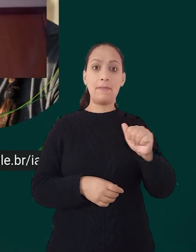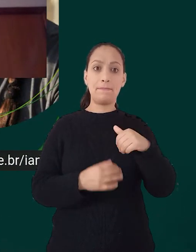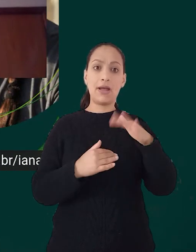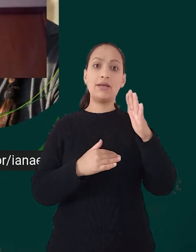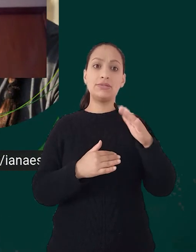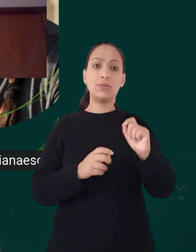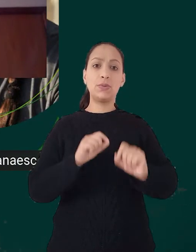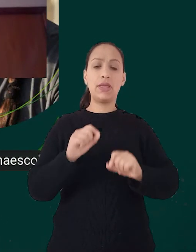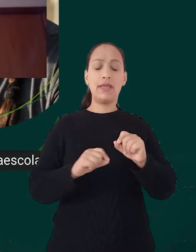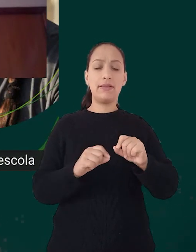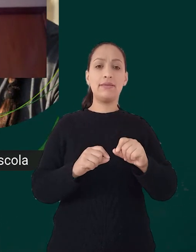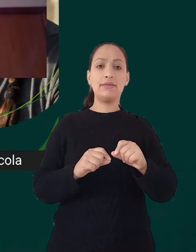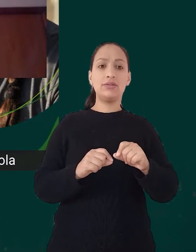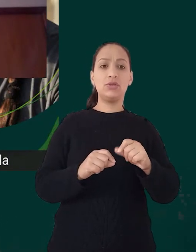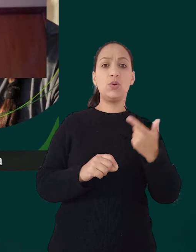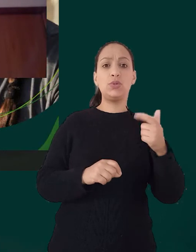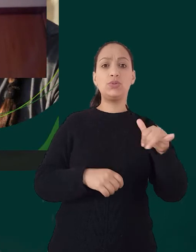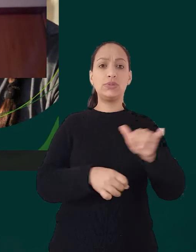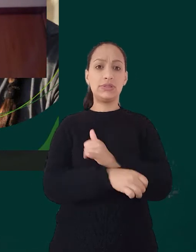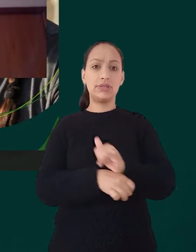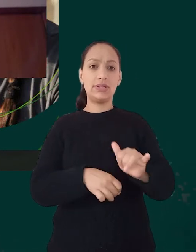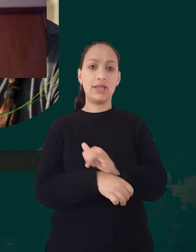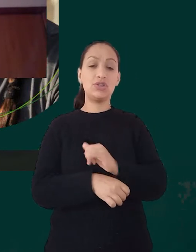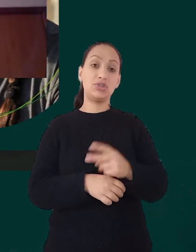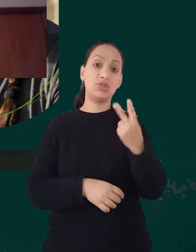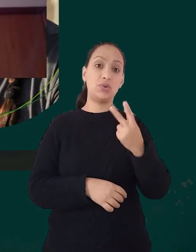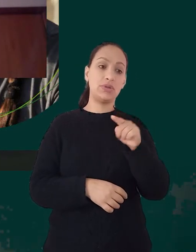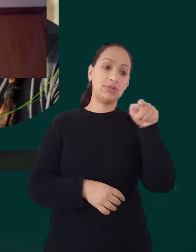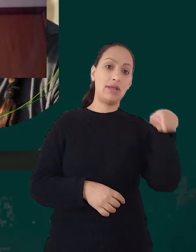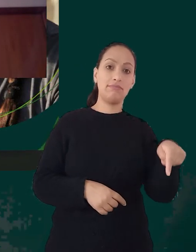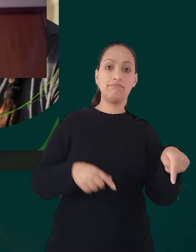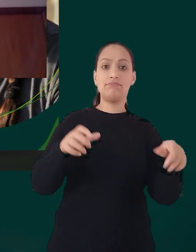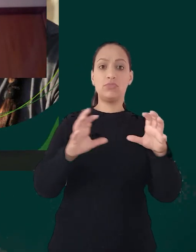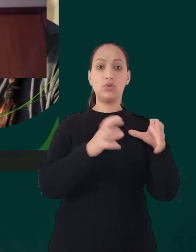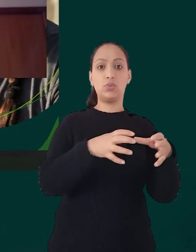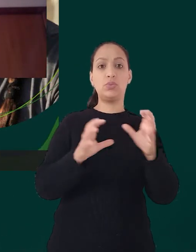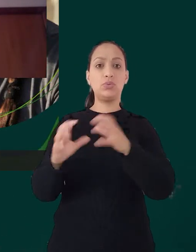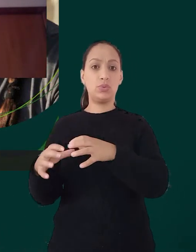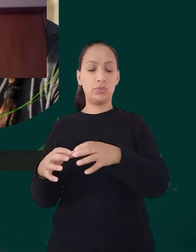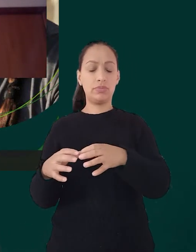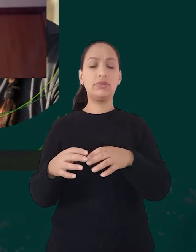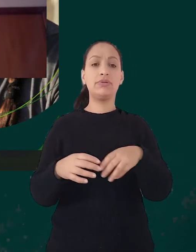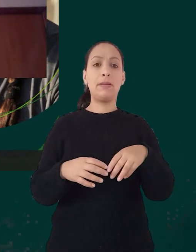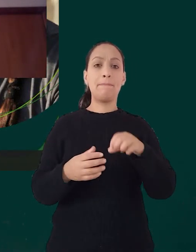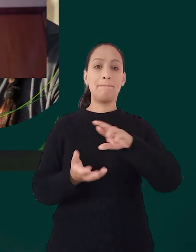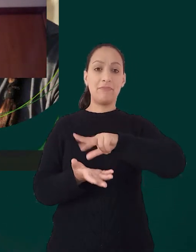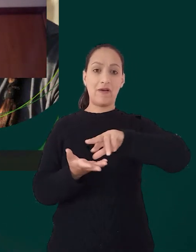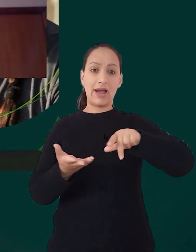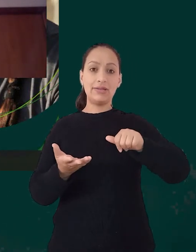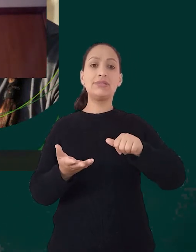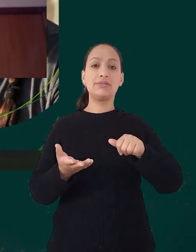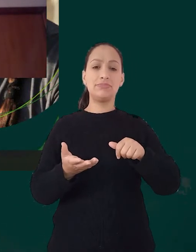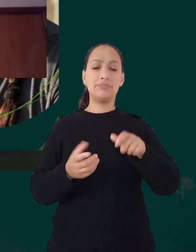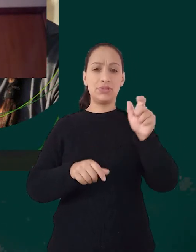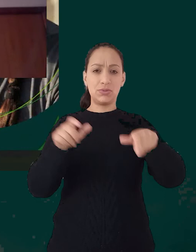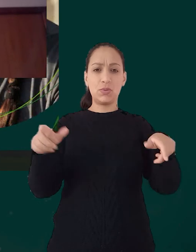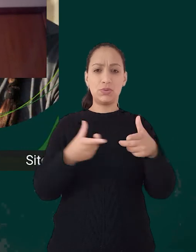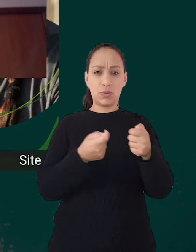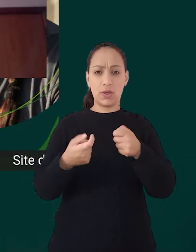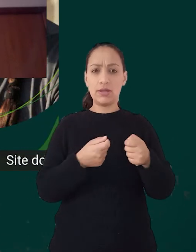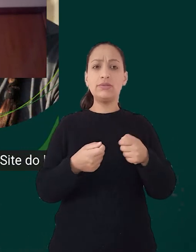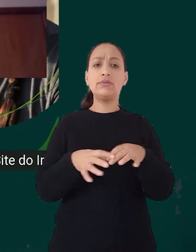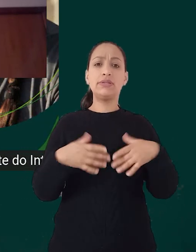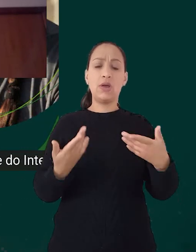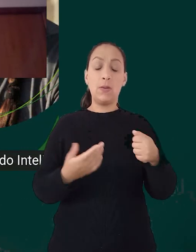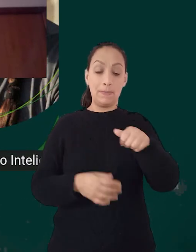é a estratégia entre dois times. No caso de jogos multiplayer, a parte da Behavior Tree fica